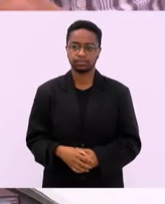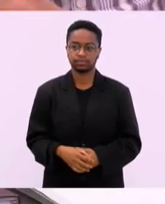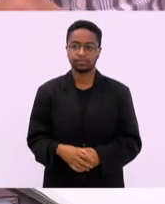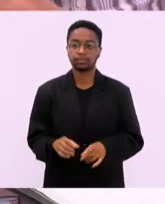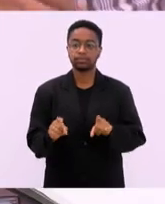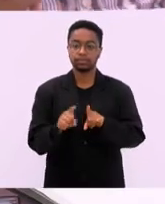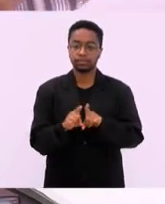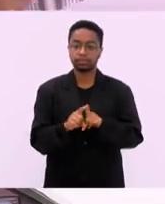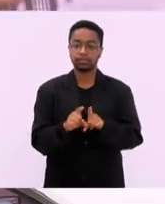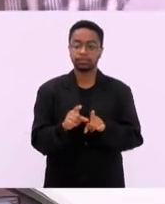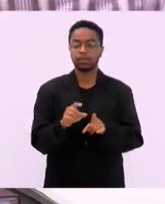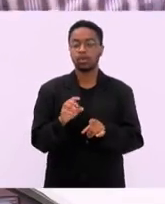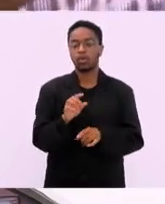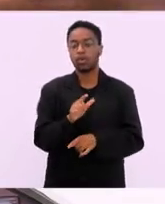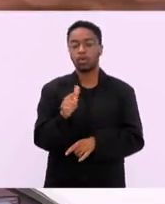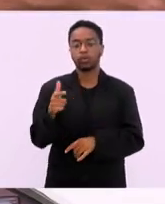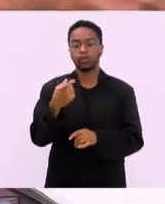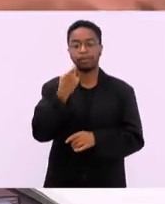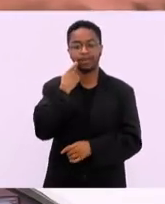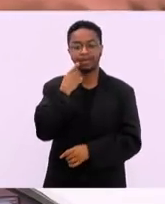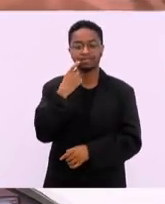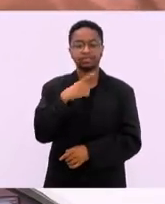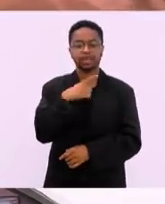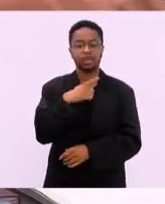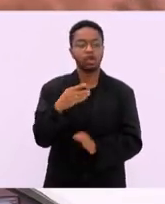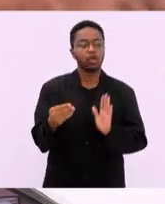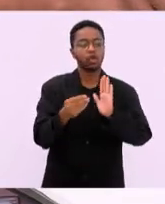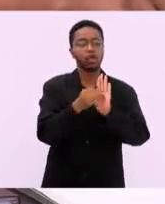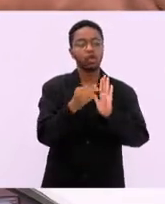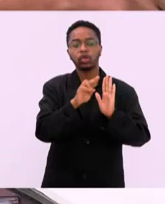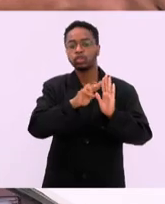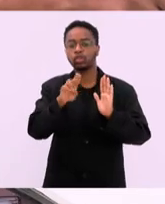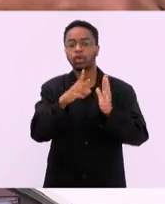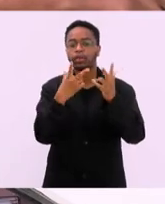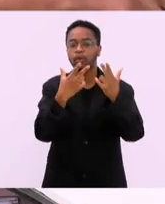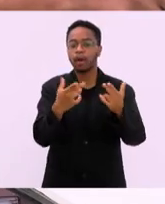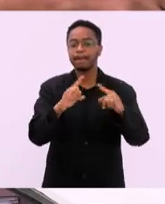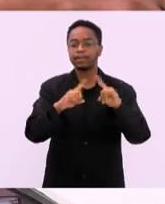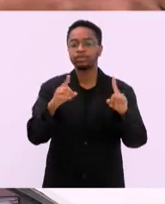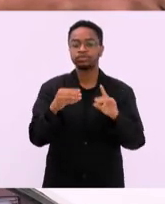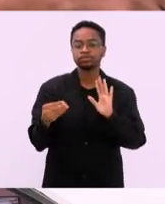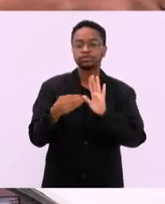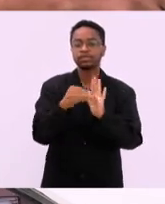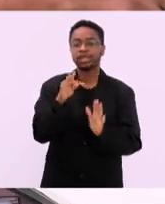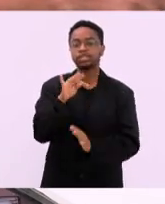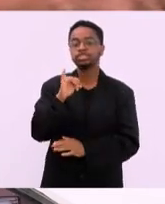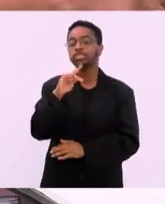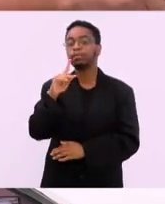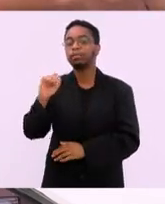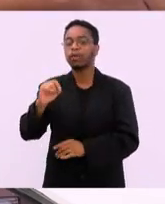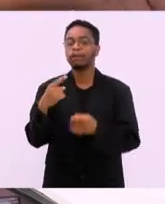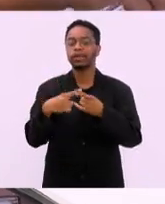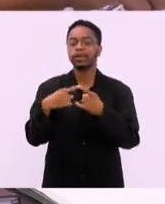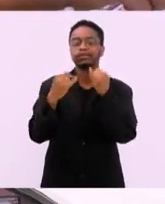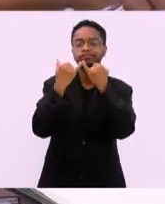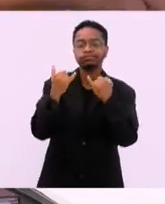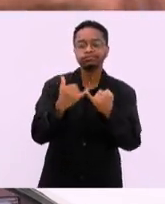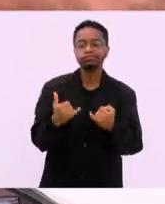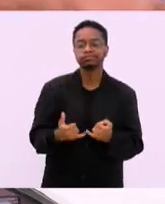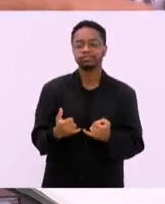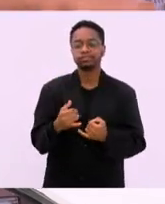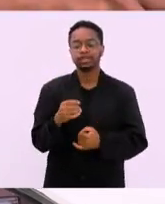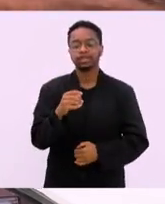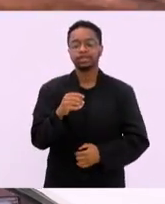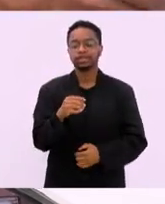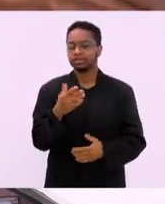é um outro peixe assemelhado ao tamboril, por aí vai. É o tipo. Tipo. Aqui tudo é tipo. Tipo camembert, tipo mozzarella,